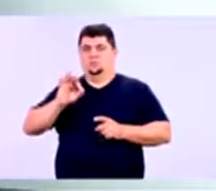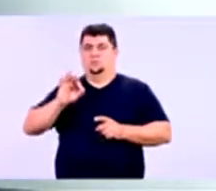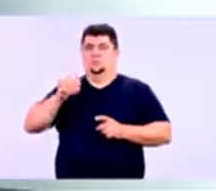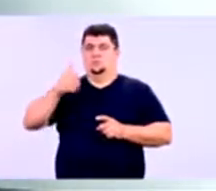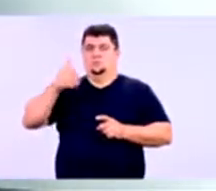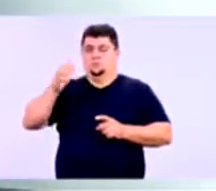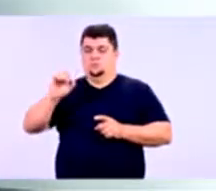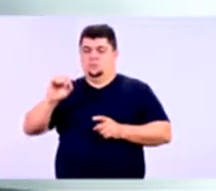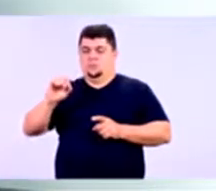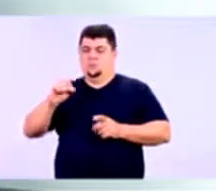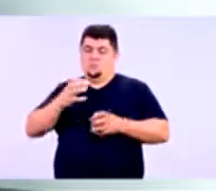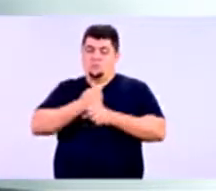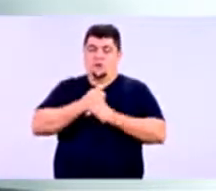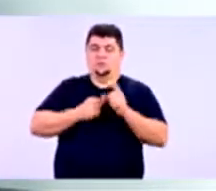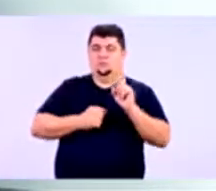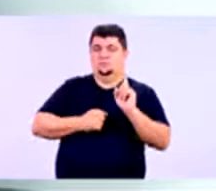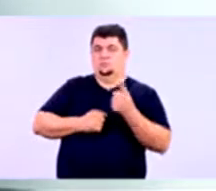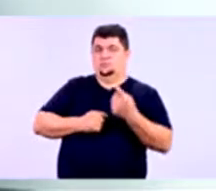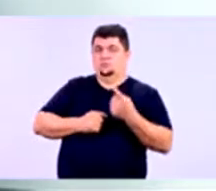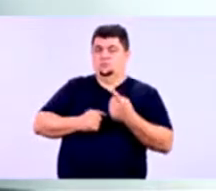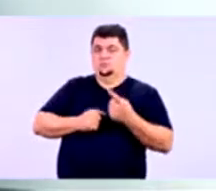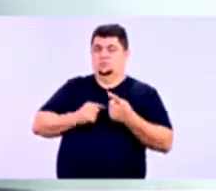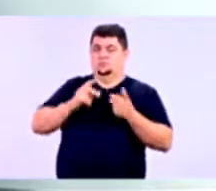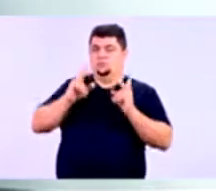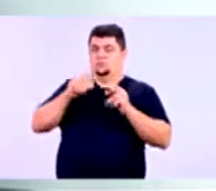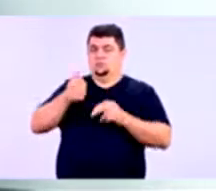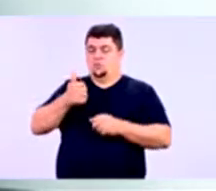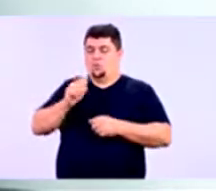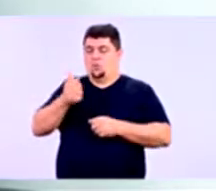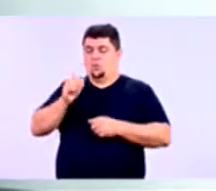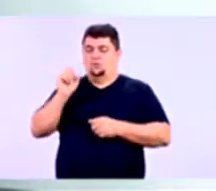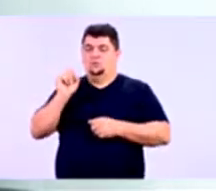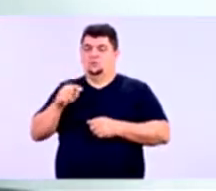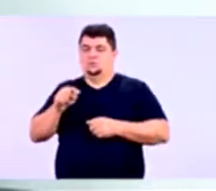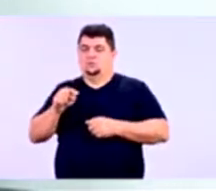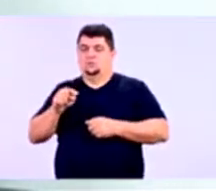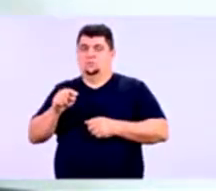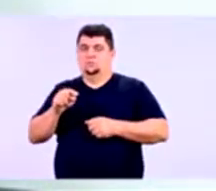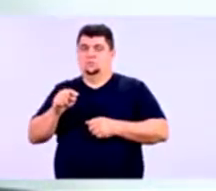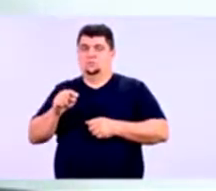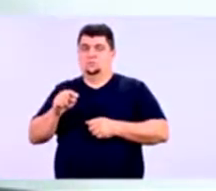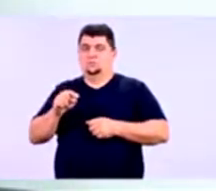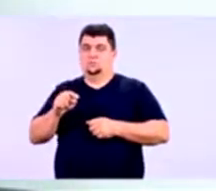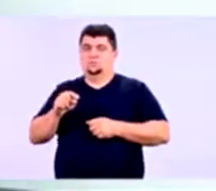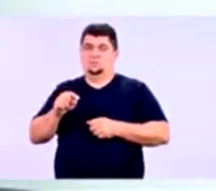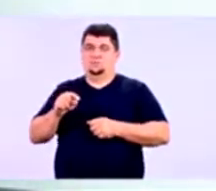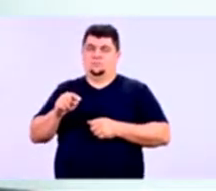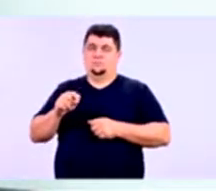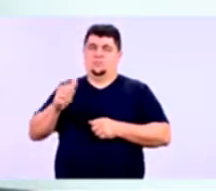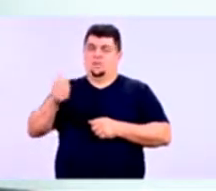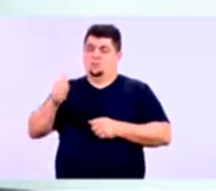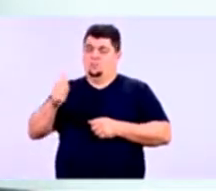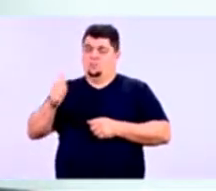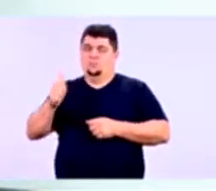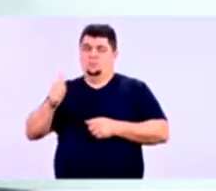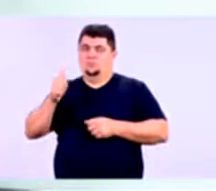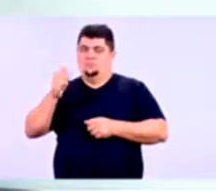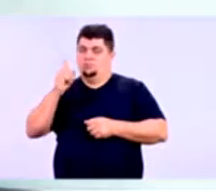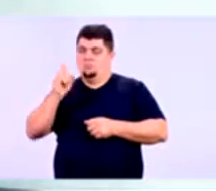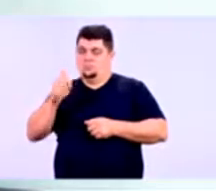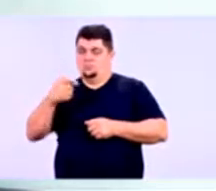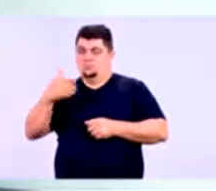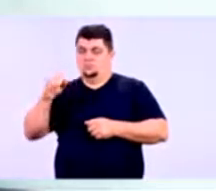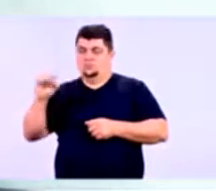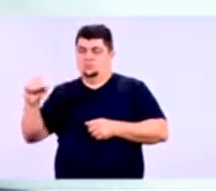dos R$10.000 emprestado, mais em cima dos R$1.000. Então, eu vou ter 1.100. Ou seja,